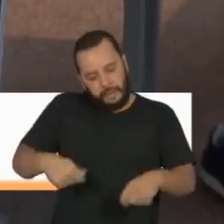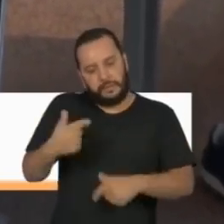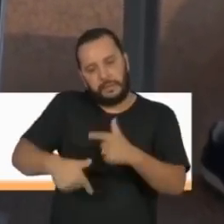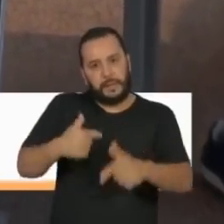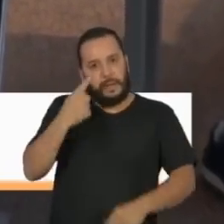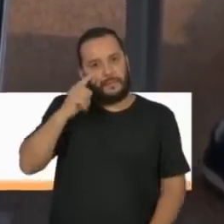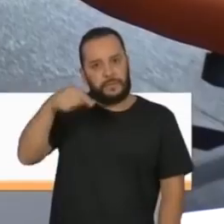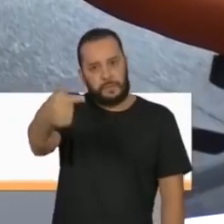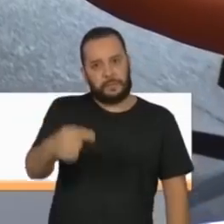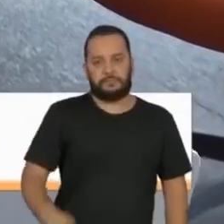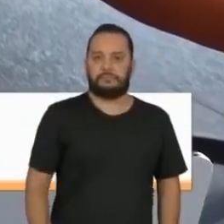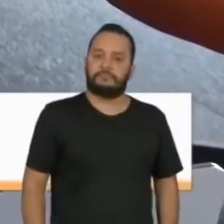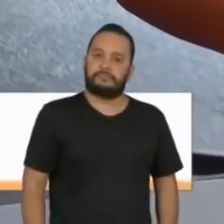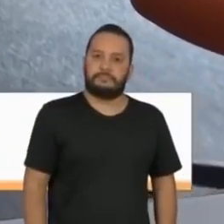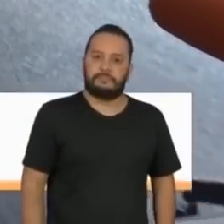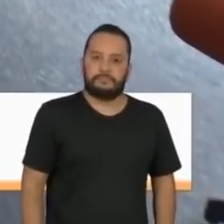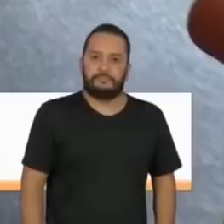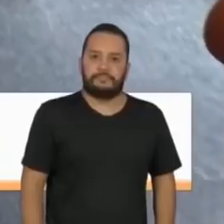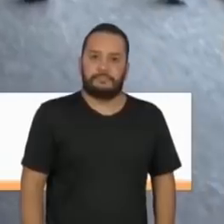volta já.